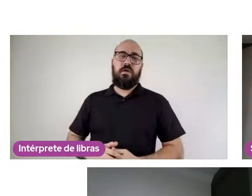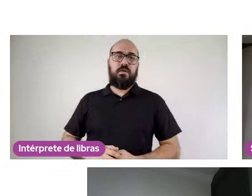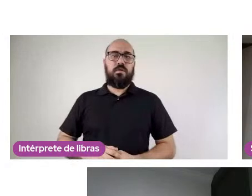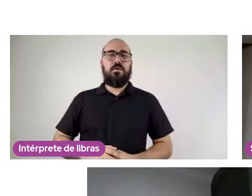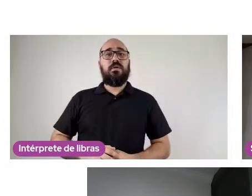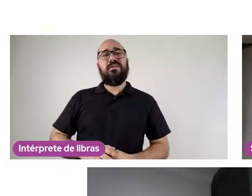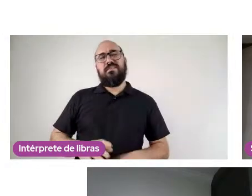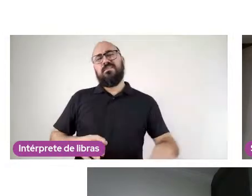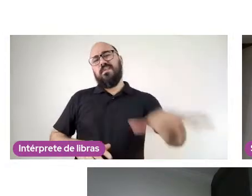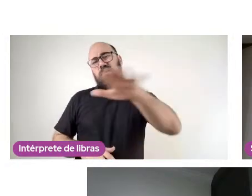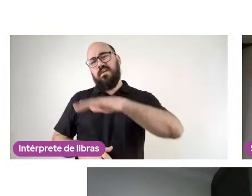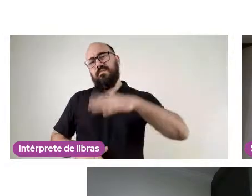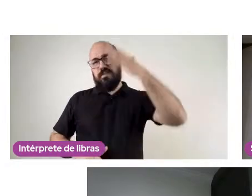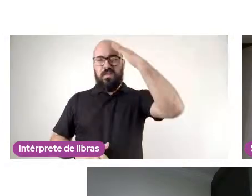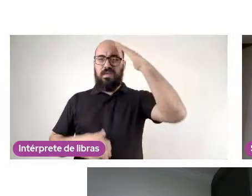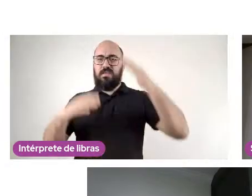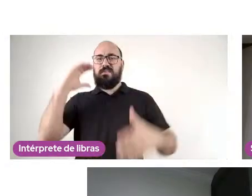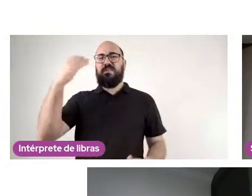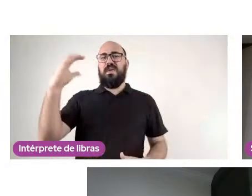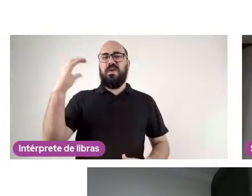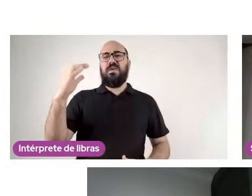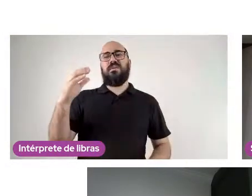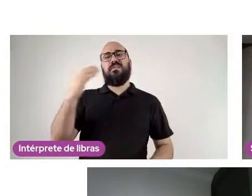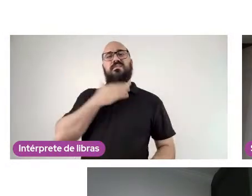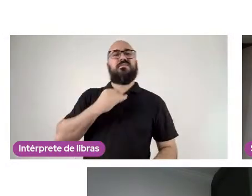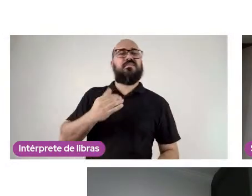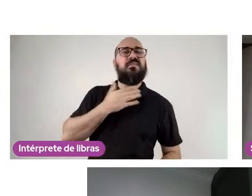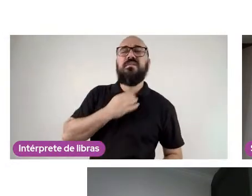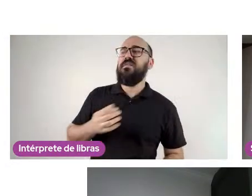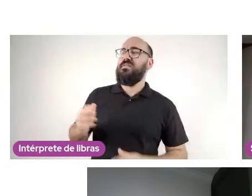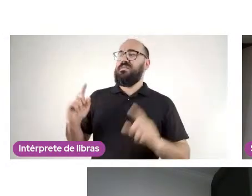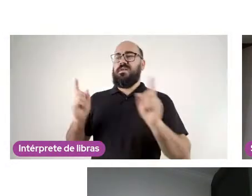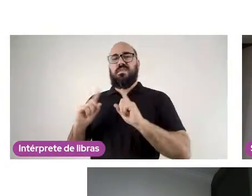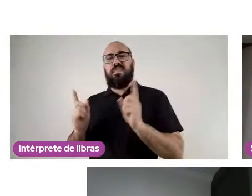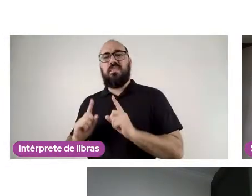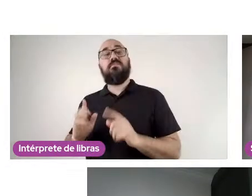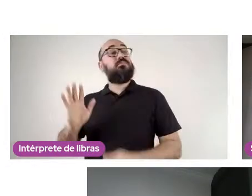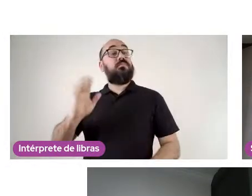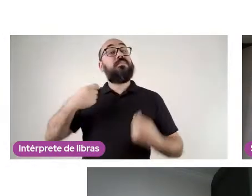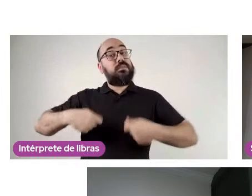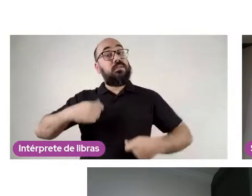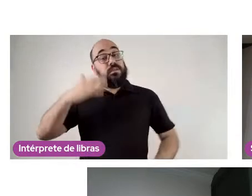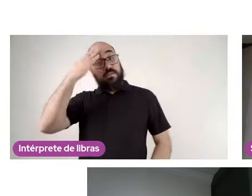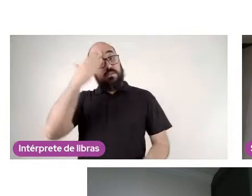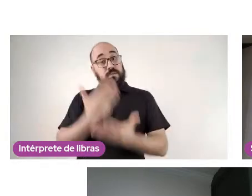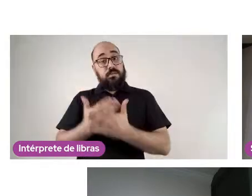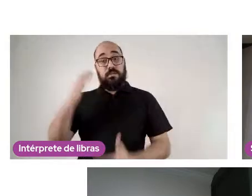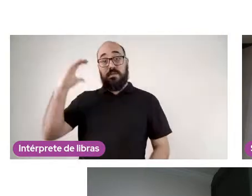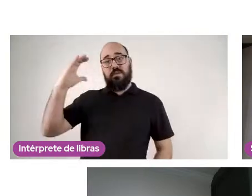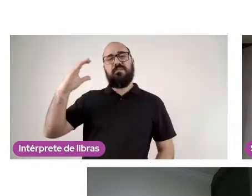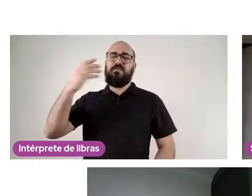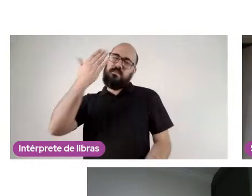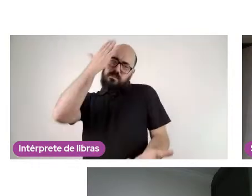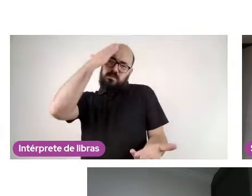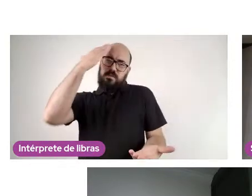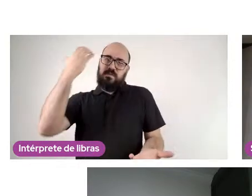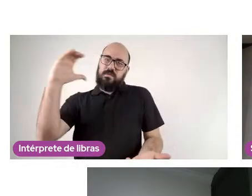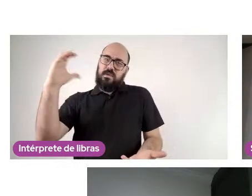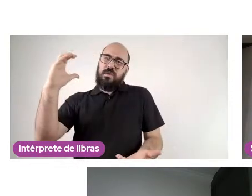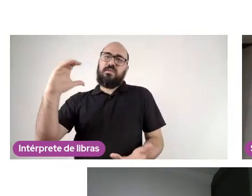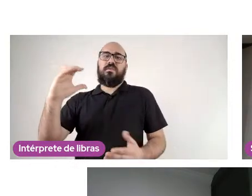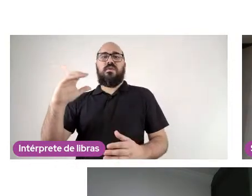descreditação da ciência, e aí isso passa pela ciência marinha, passa pela ciência da saúde, e a gente viu isso que aconteceu no país na